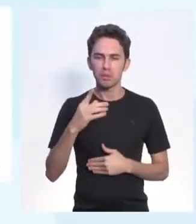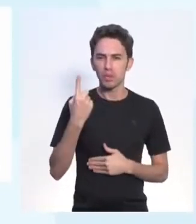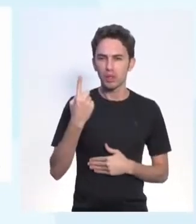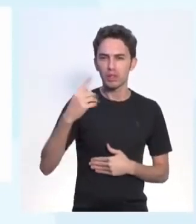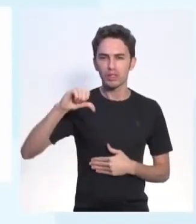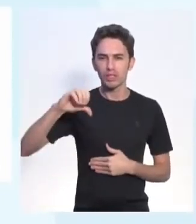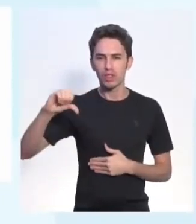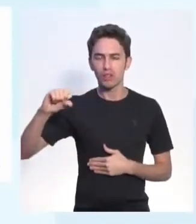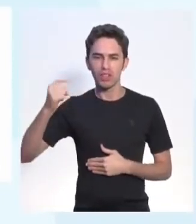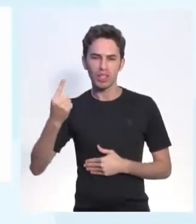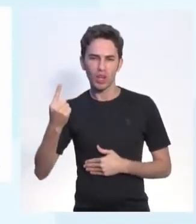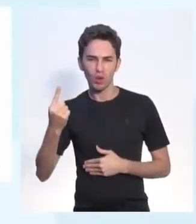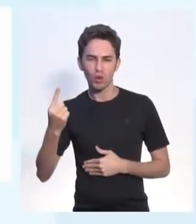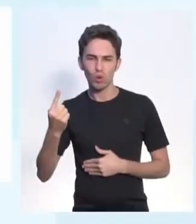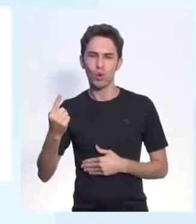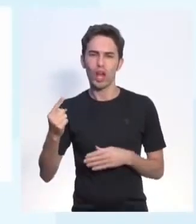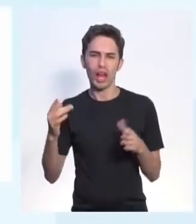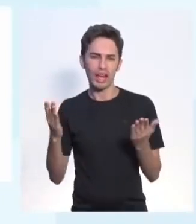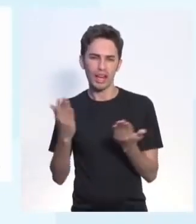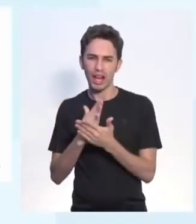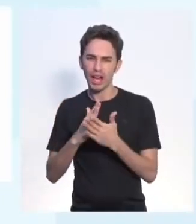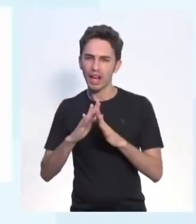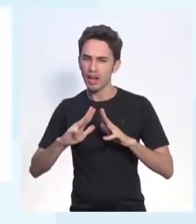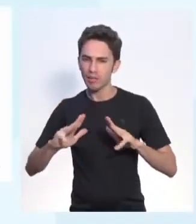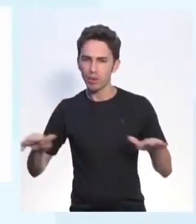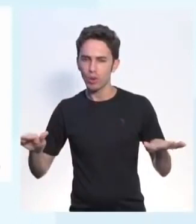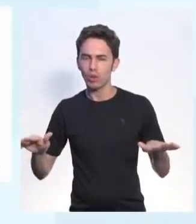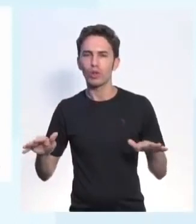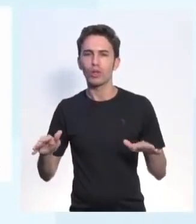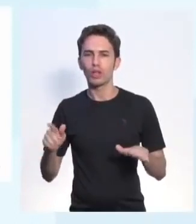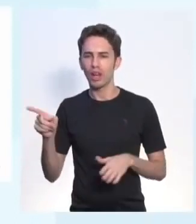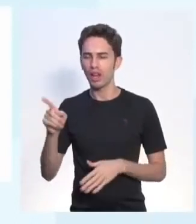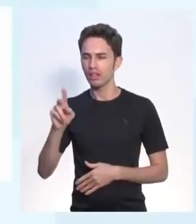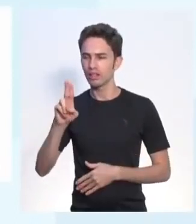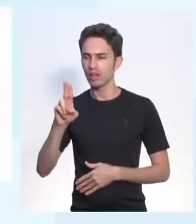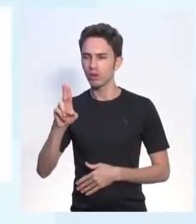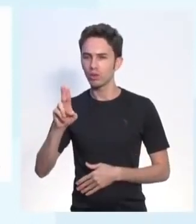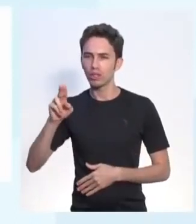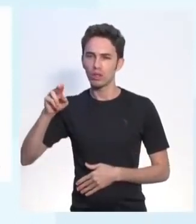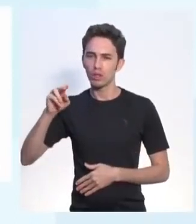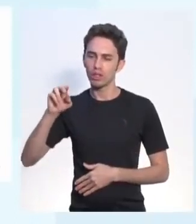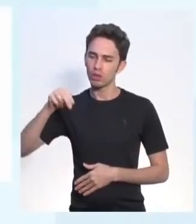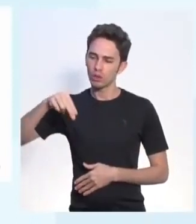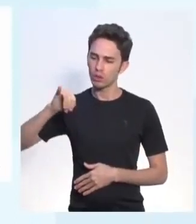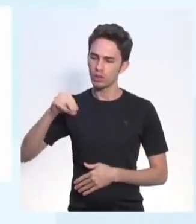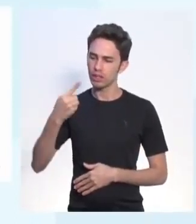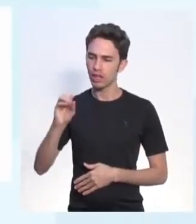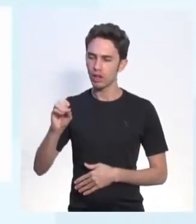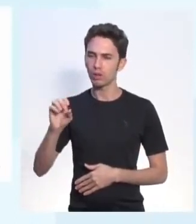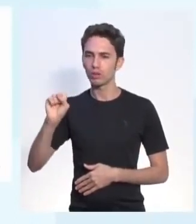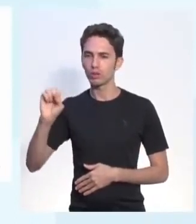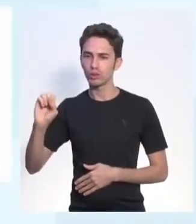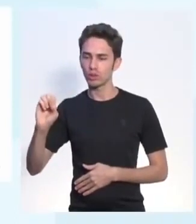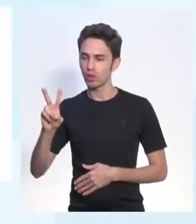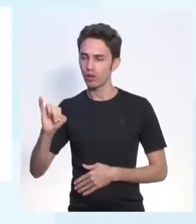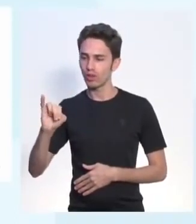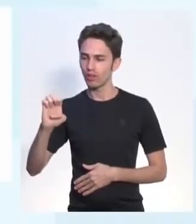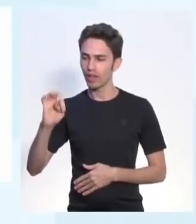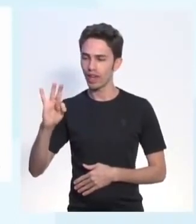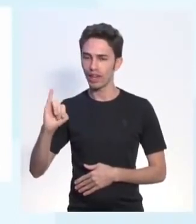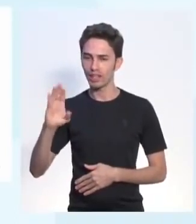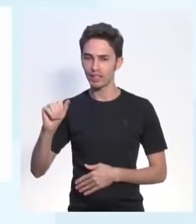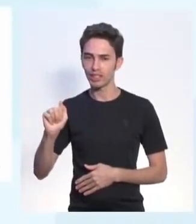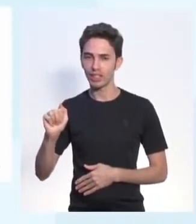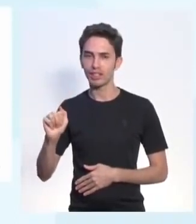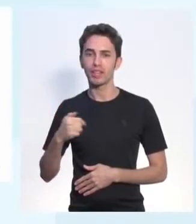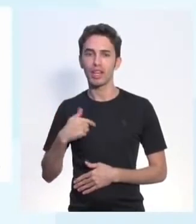1991, vamos dizer, a fragmentação e o fim da União Soviética, que polarizou a Europa, a Ásia,